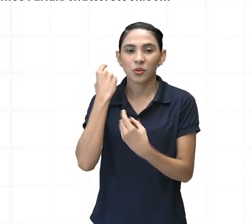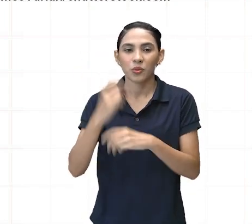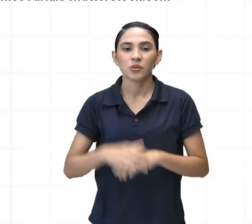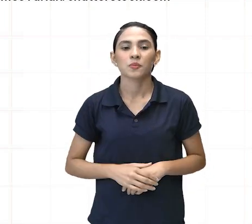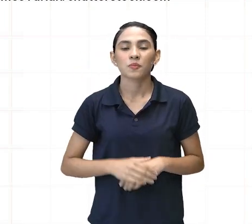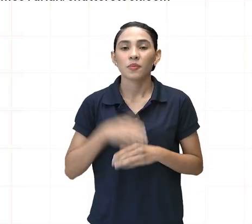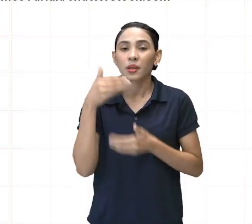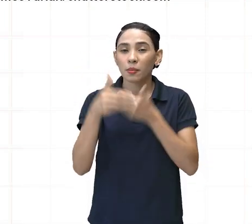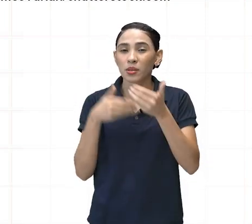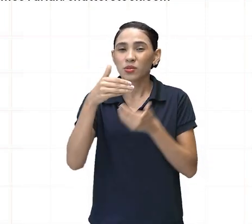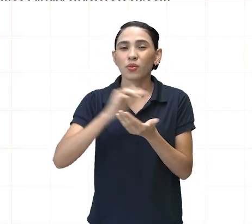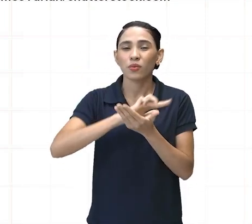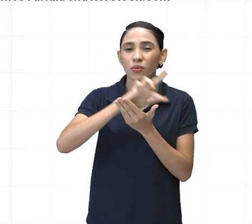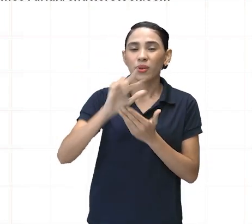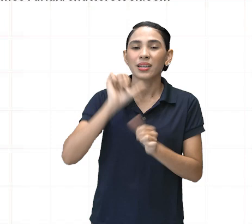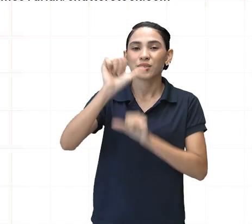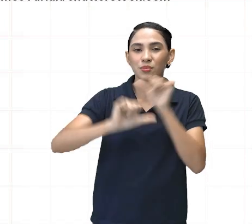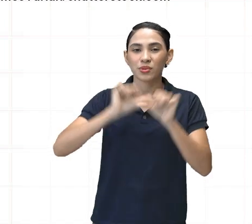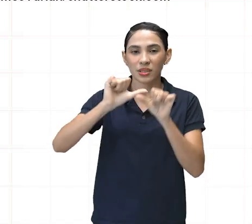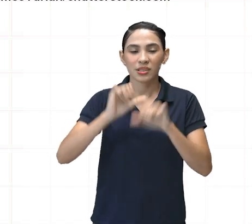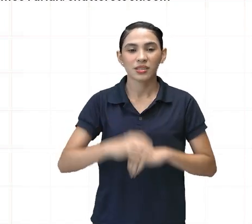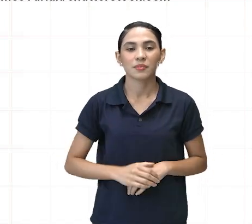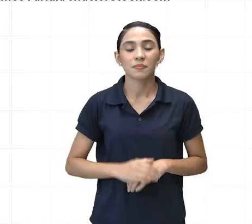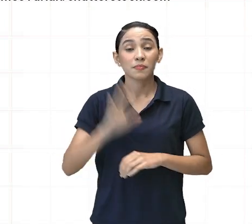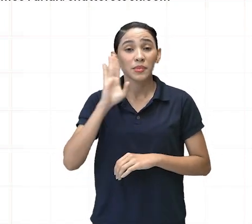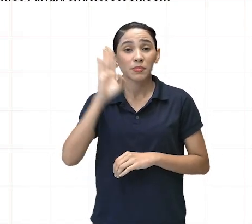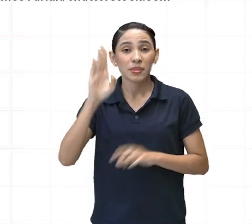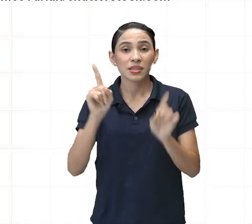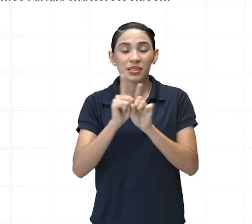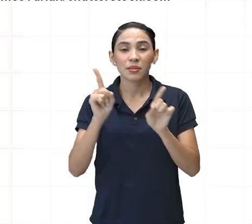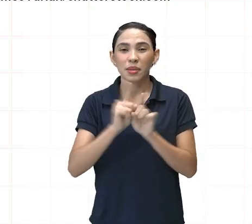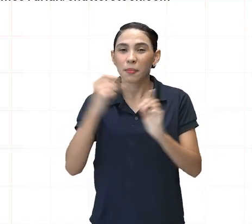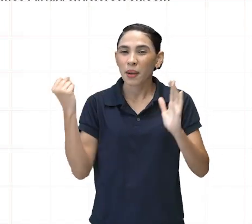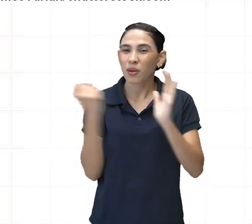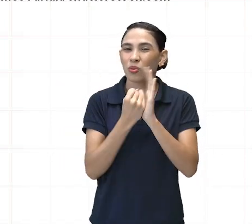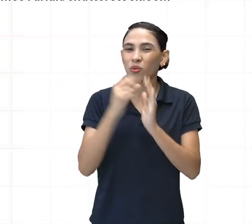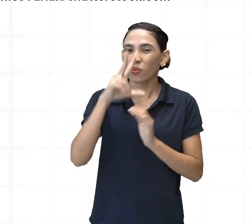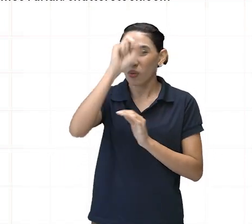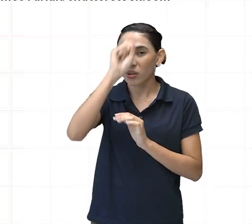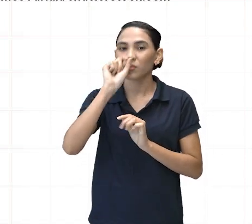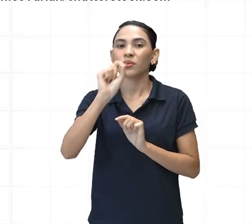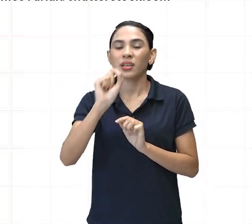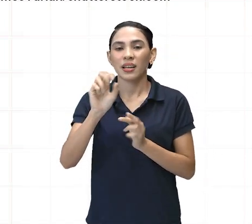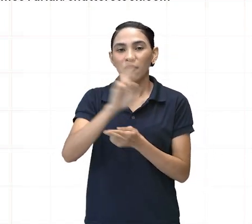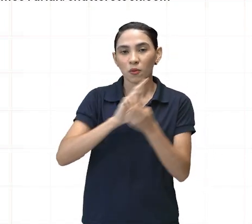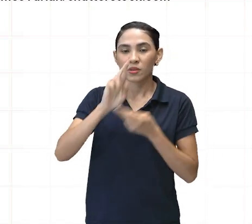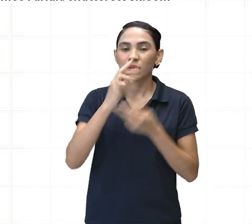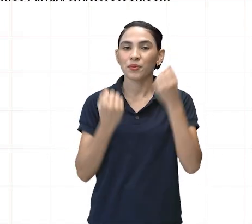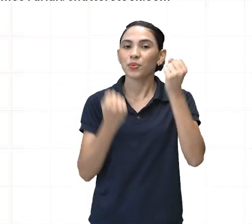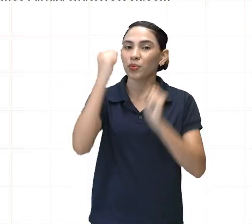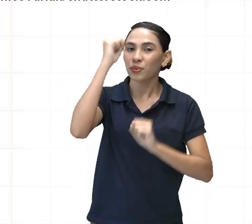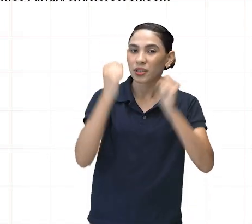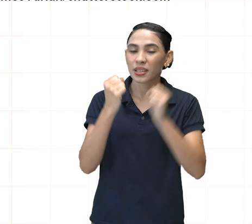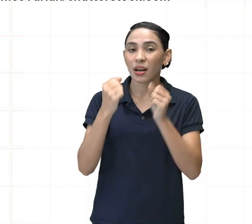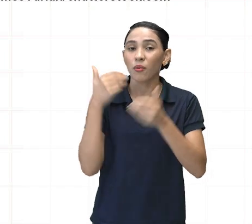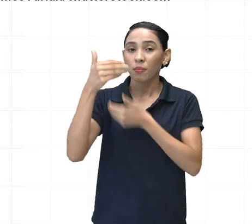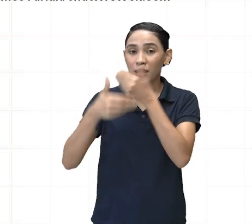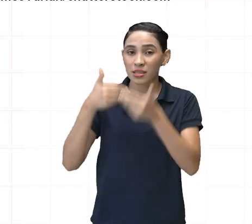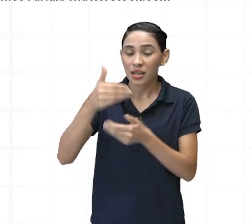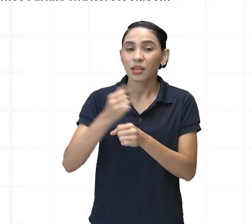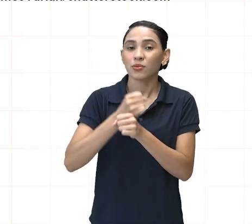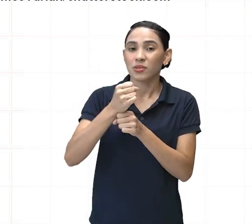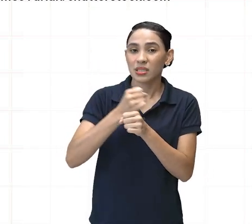anteriores, passou por várias mudanças. Principalmente uma que marcou muito foi a Revolução Industrial, e com o passar dos